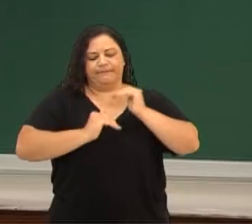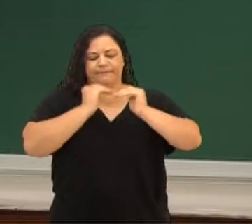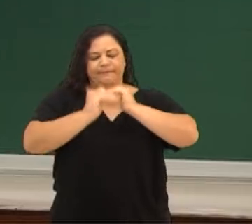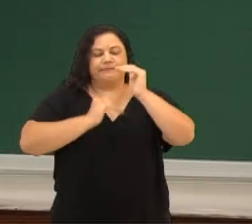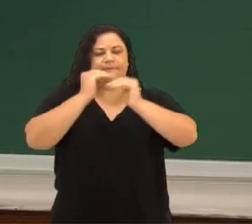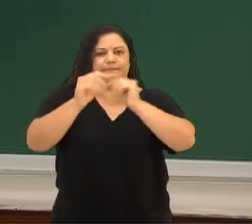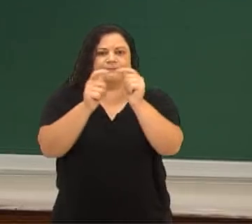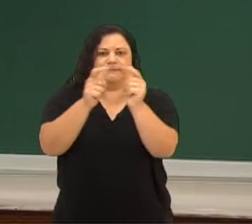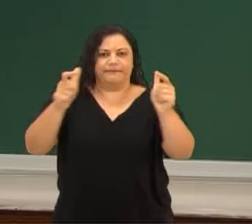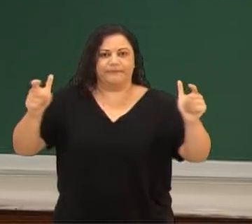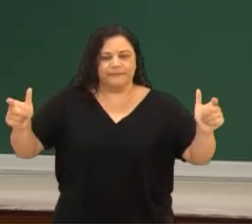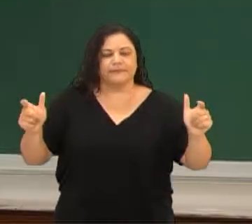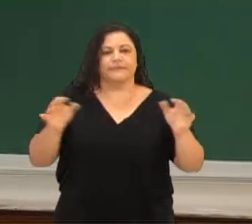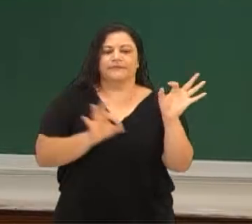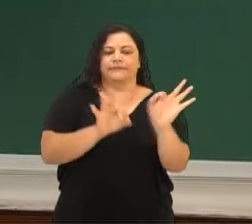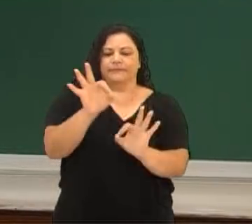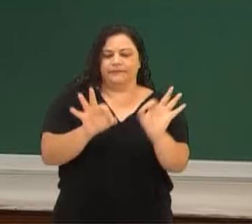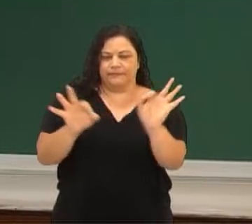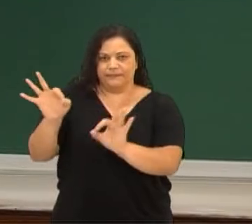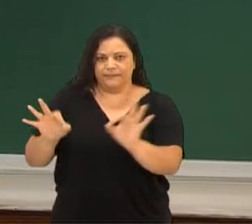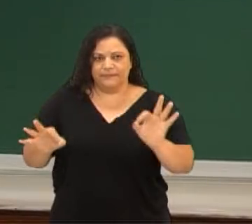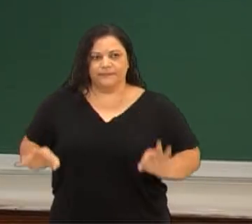crescimento, porque tem uma organização.